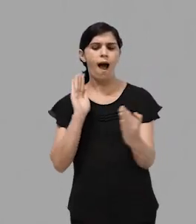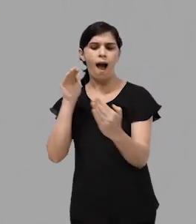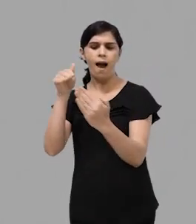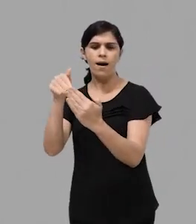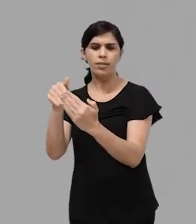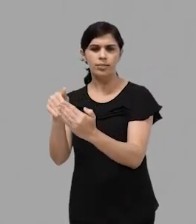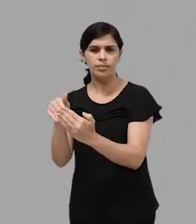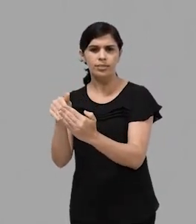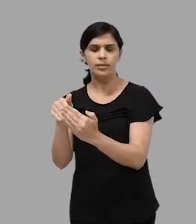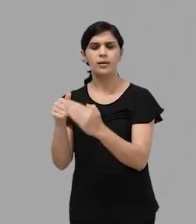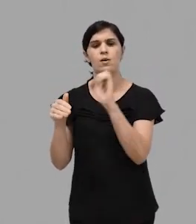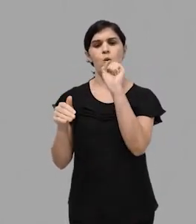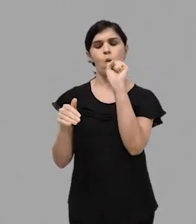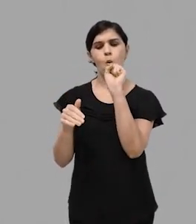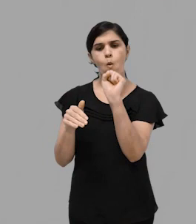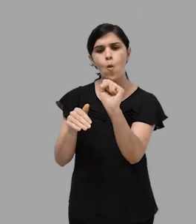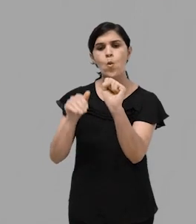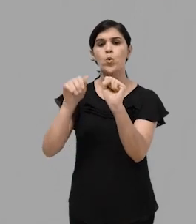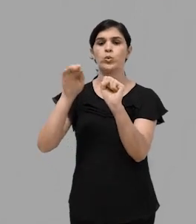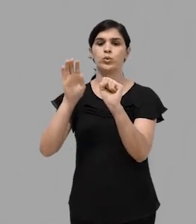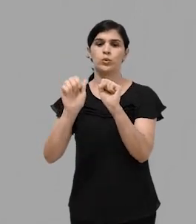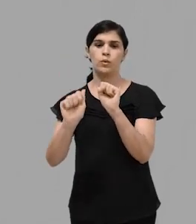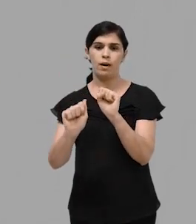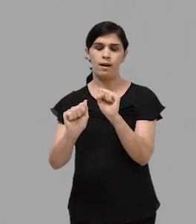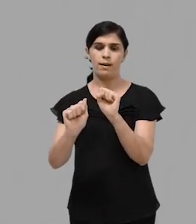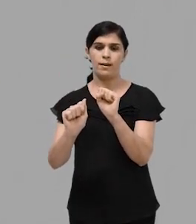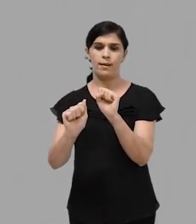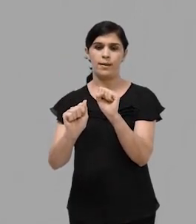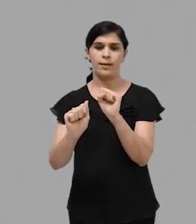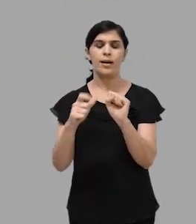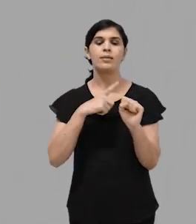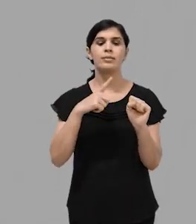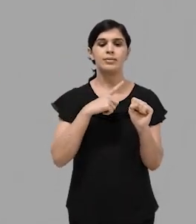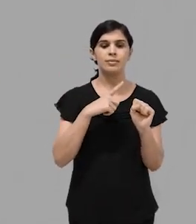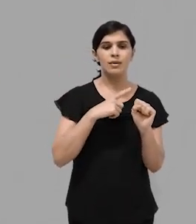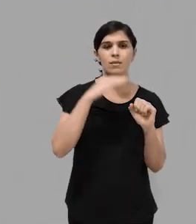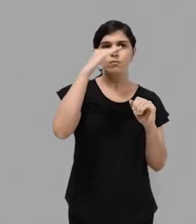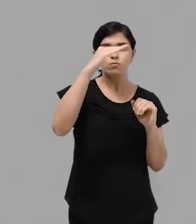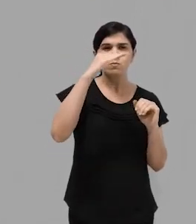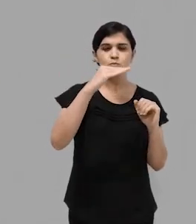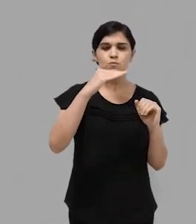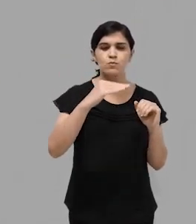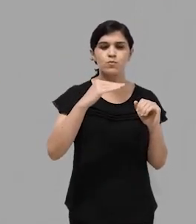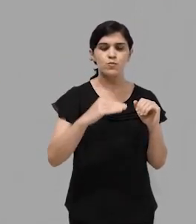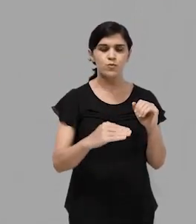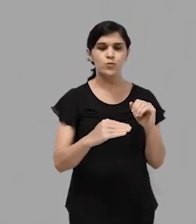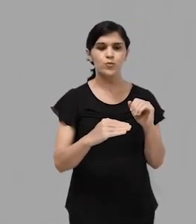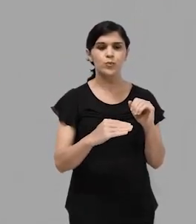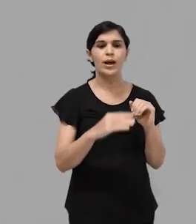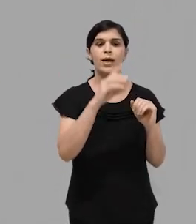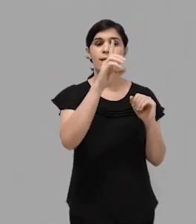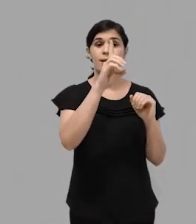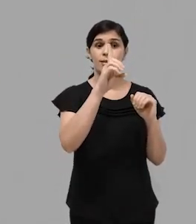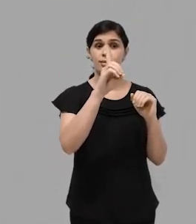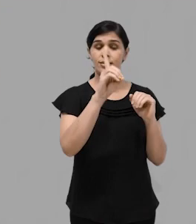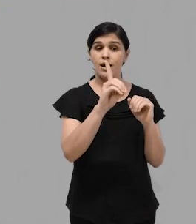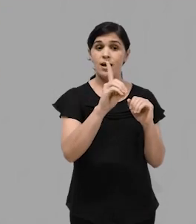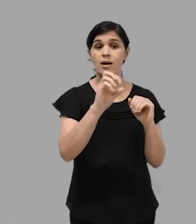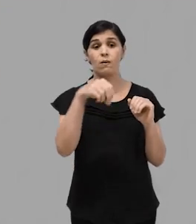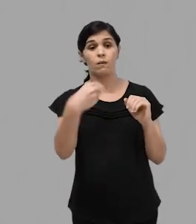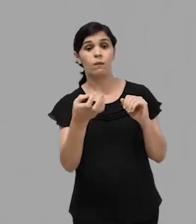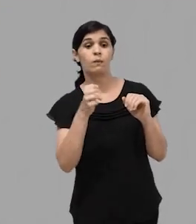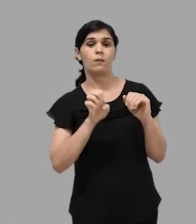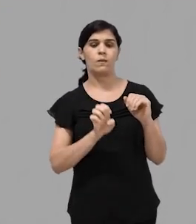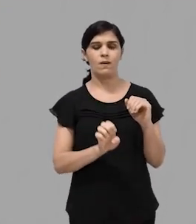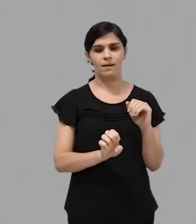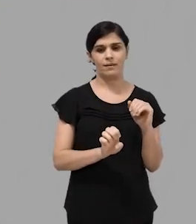a distribuição eletrônica vai terminar nos subníveis D ou F. Também eu tenho família 1B